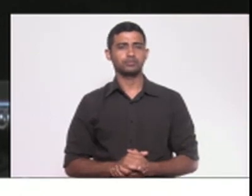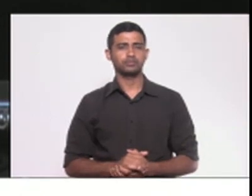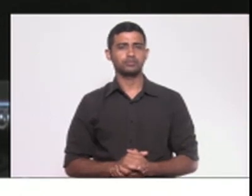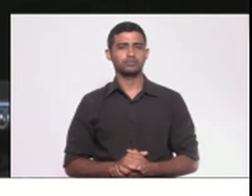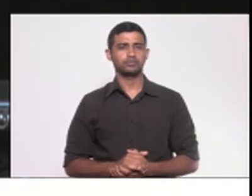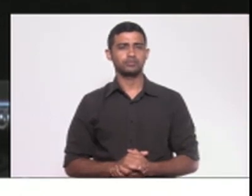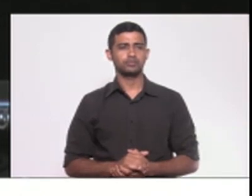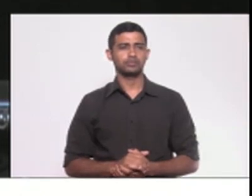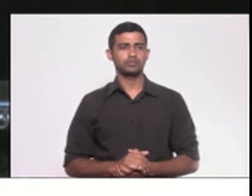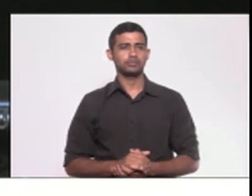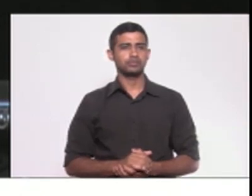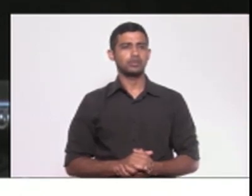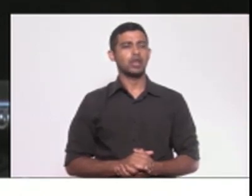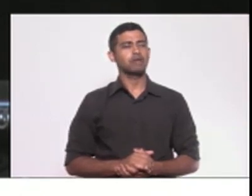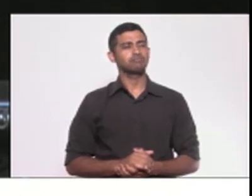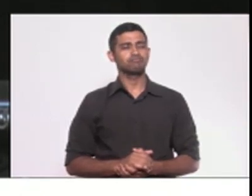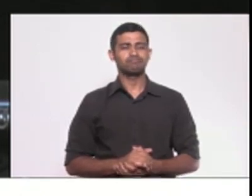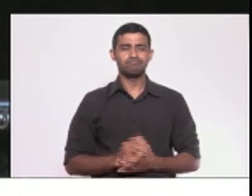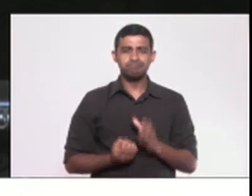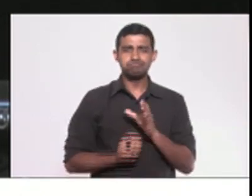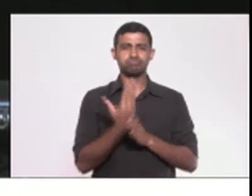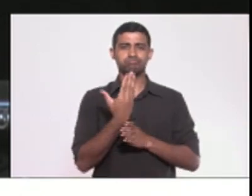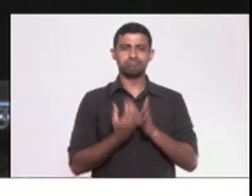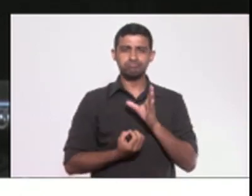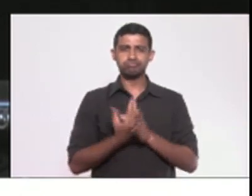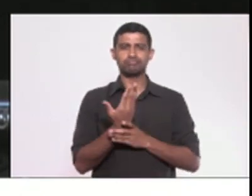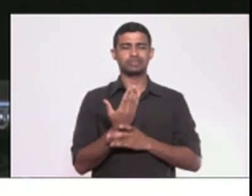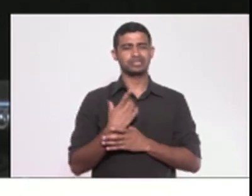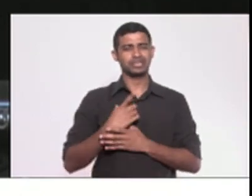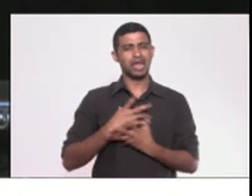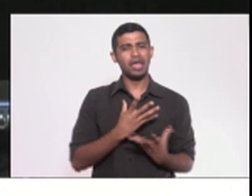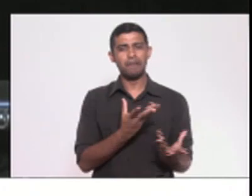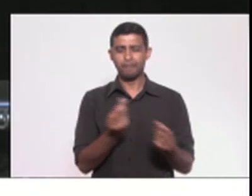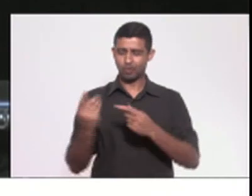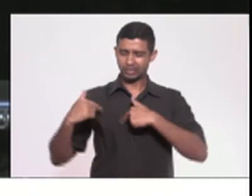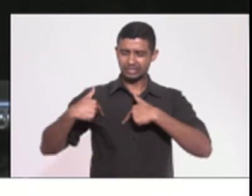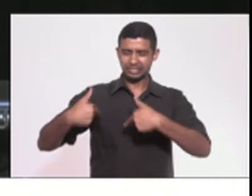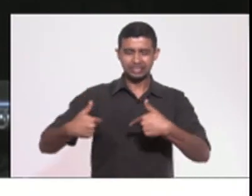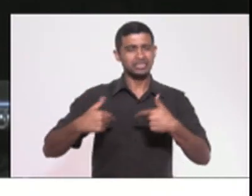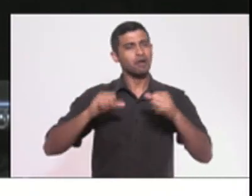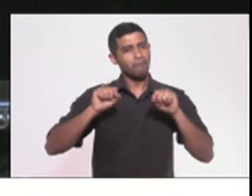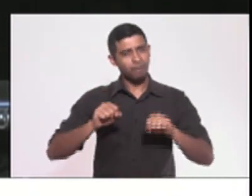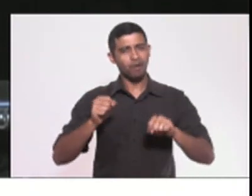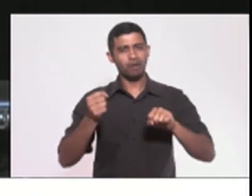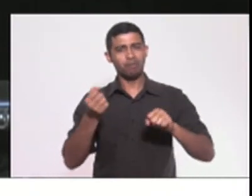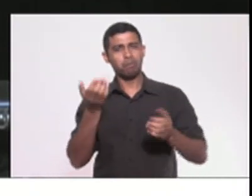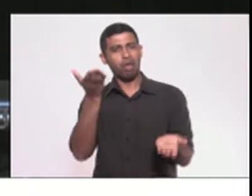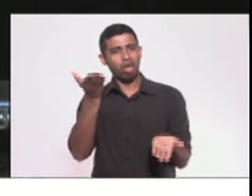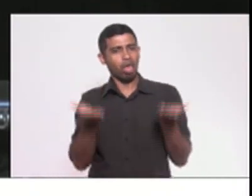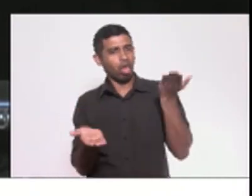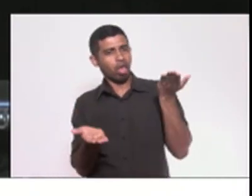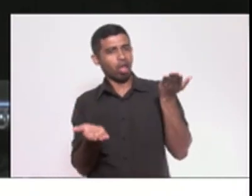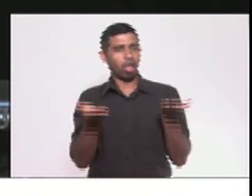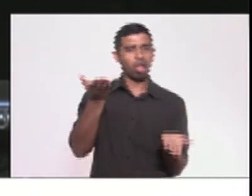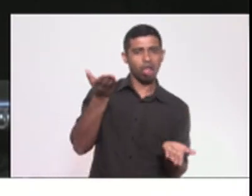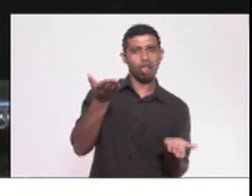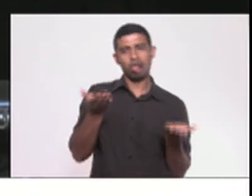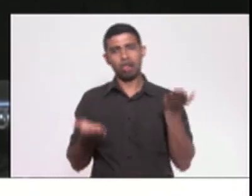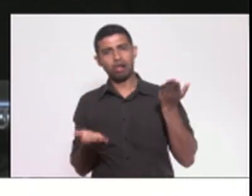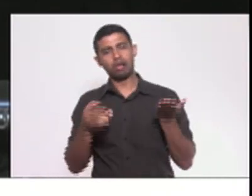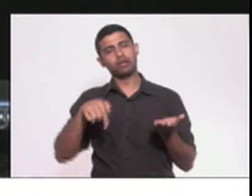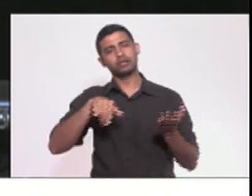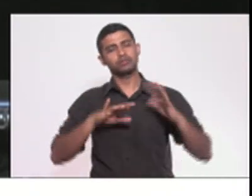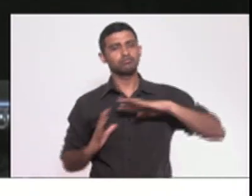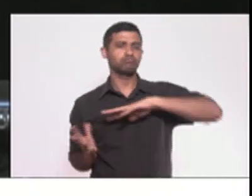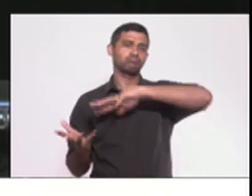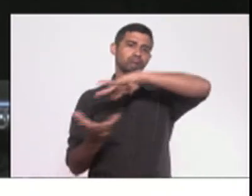para desestimular atividades que causem desequilíbrios no ecossistema.